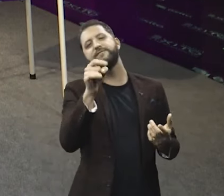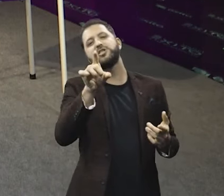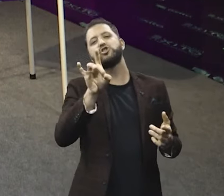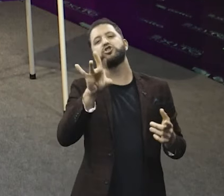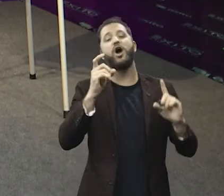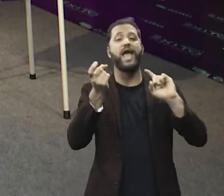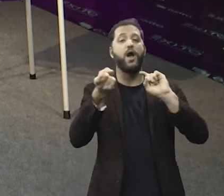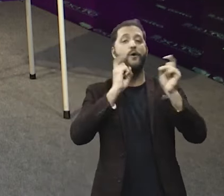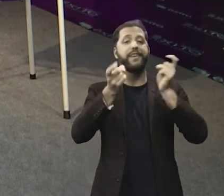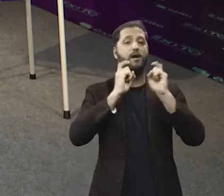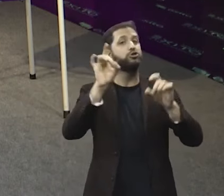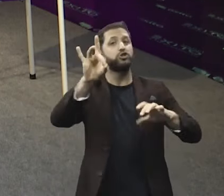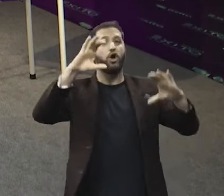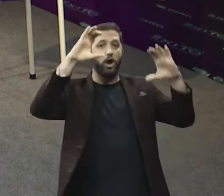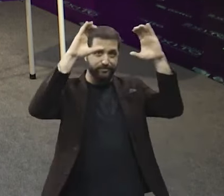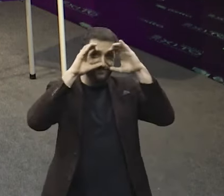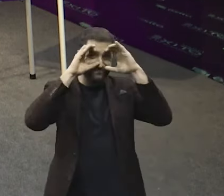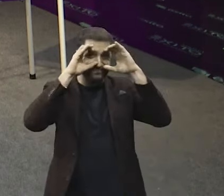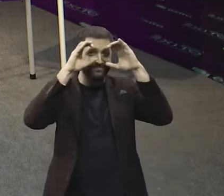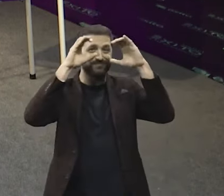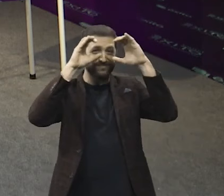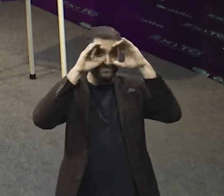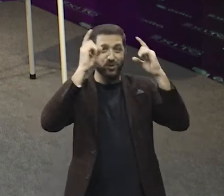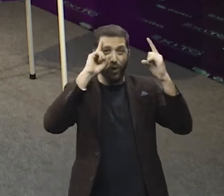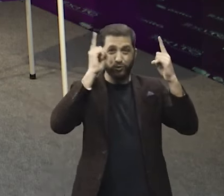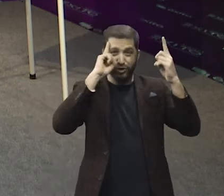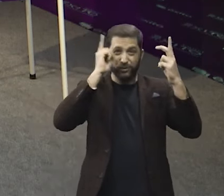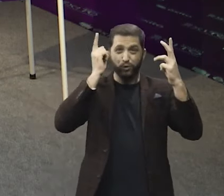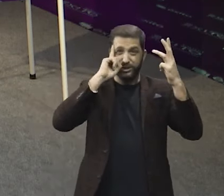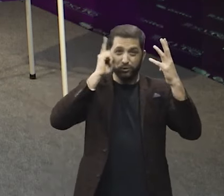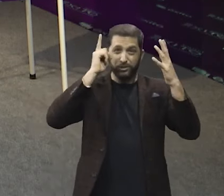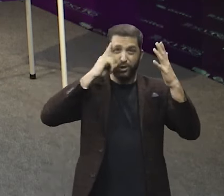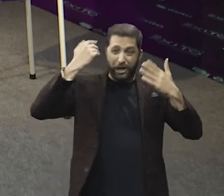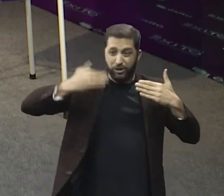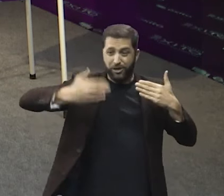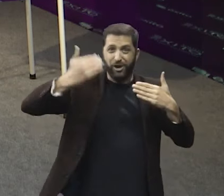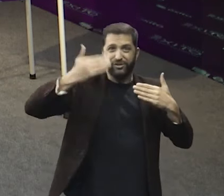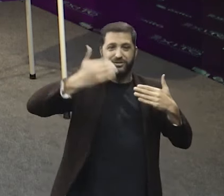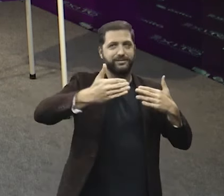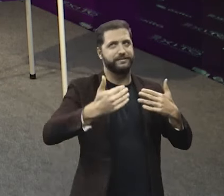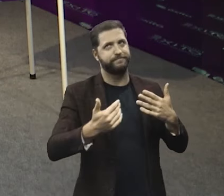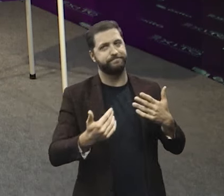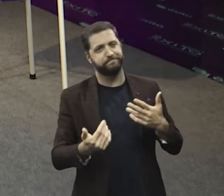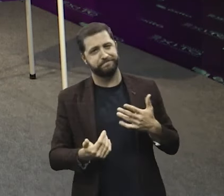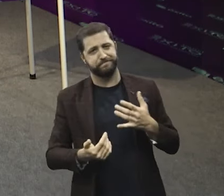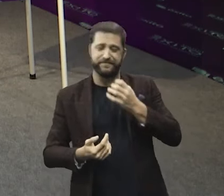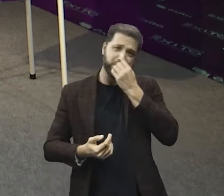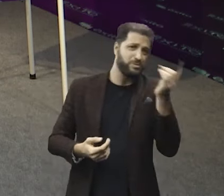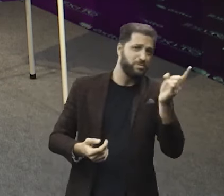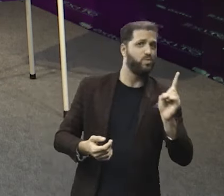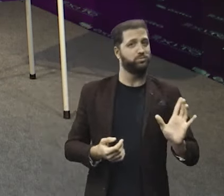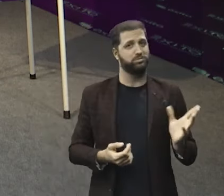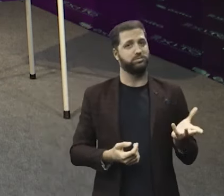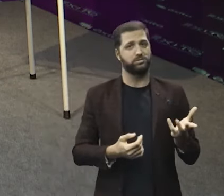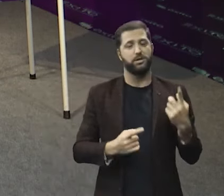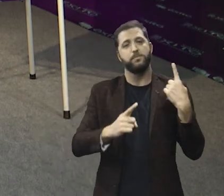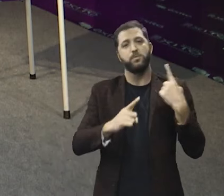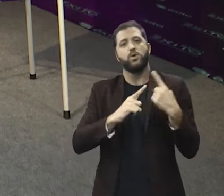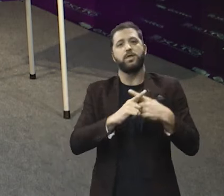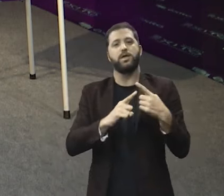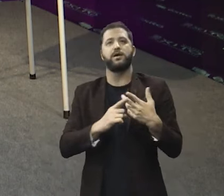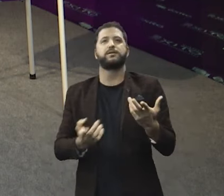por meio do oclinhos isso é show não isso não é show por quê porque olha só Existem muitos